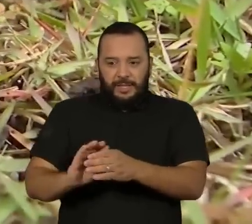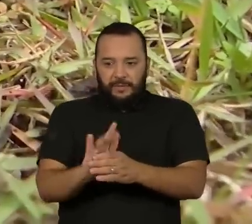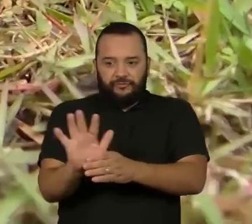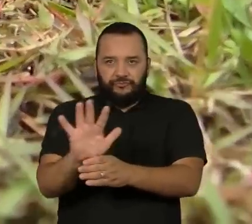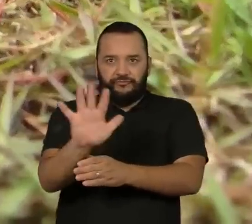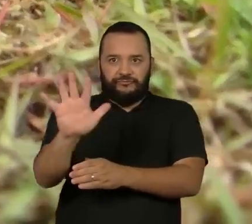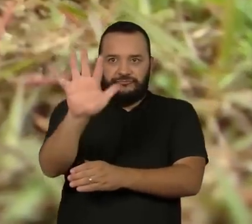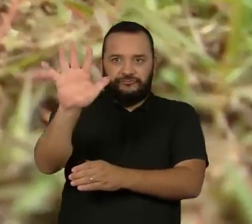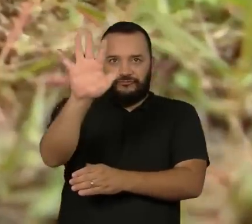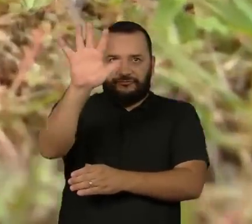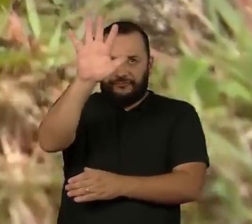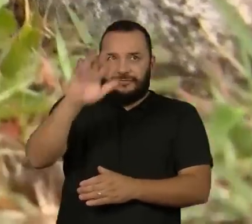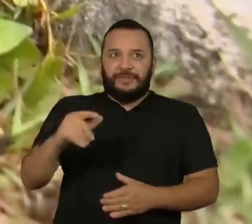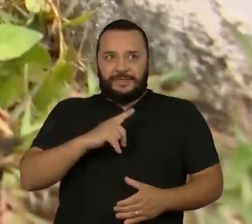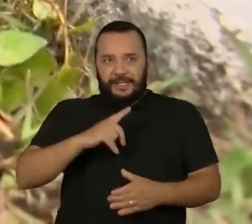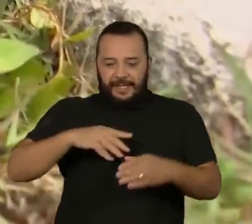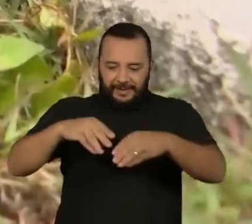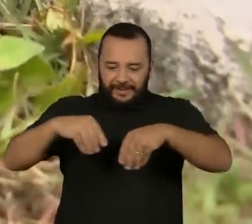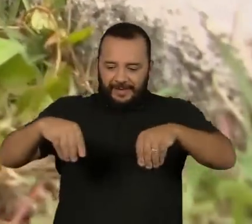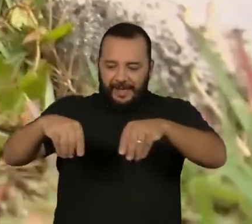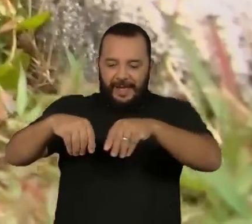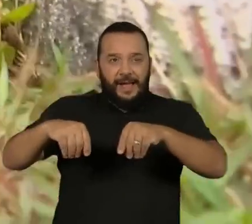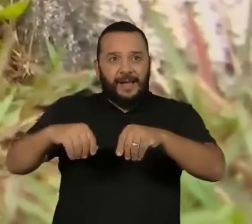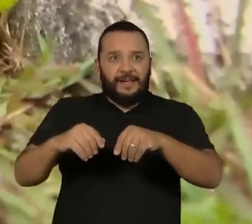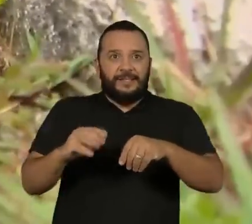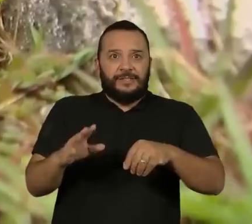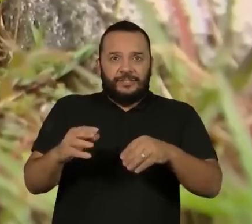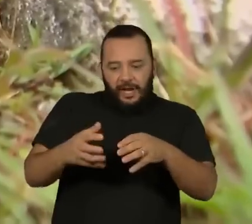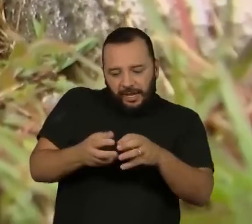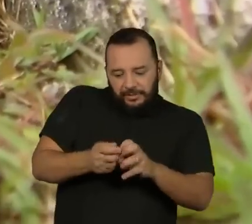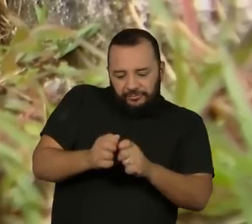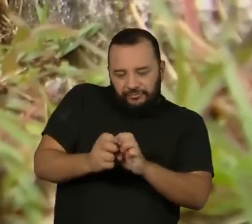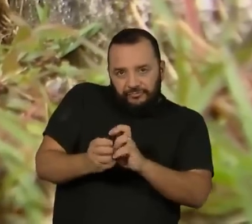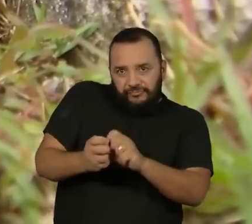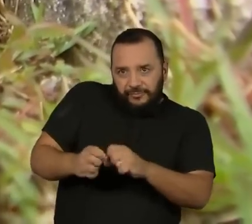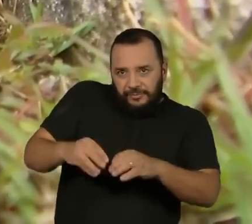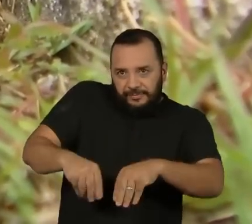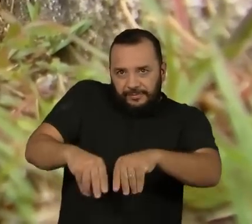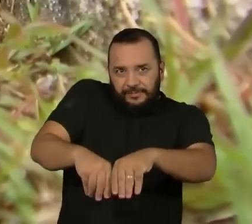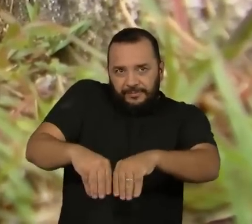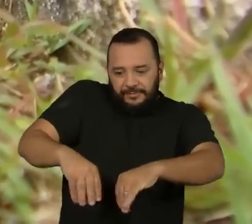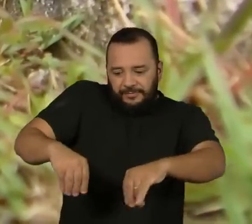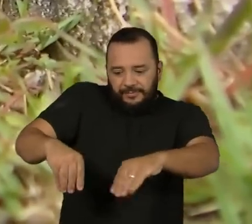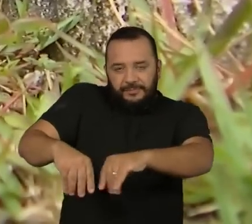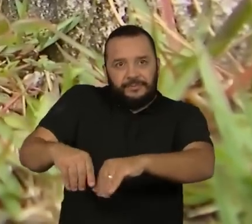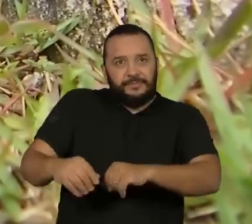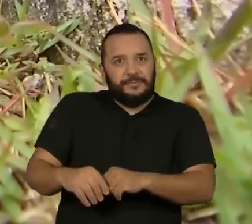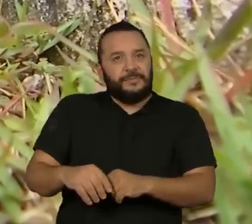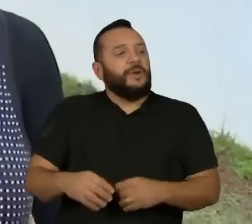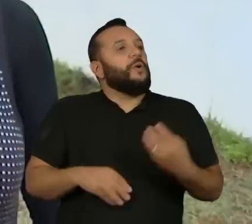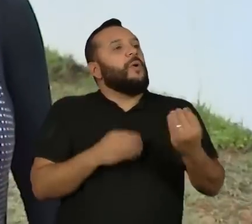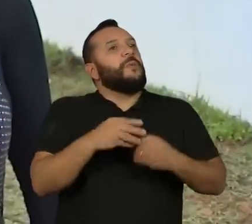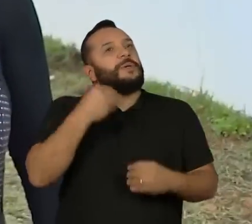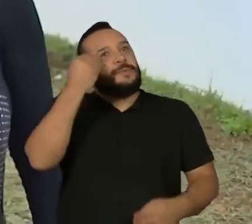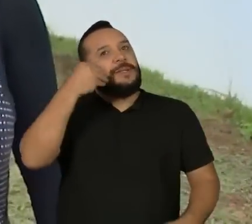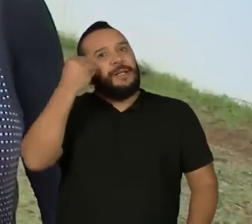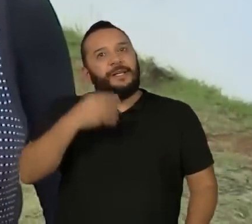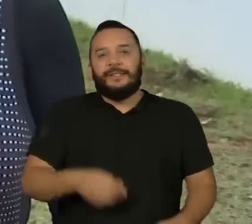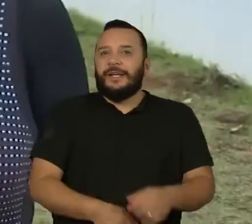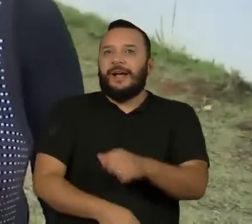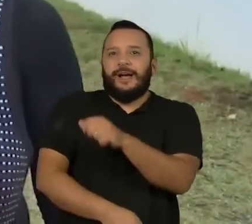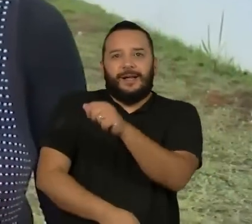gente vai pegar essa terra que a gente tirou daqui e vai começar a fazer assim. Como é que foi essa experiência de ter uma